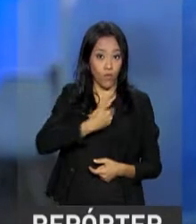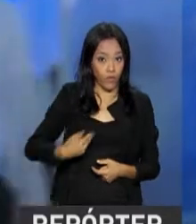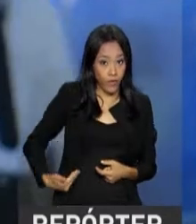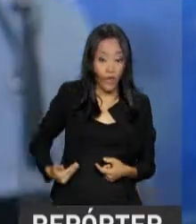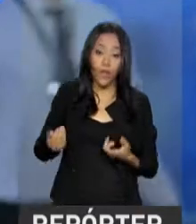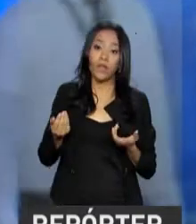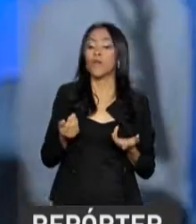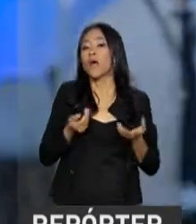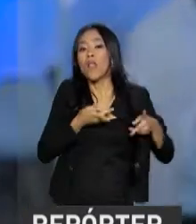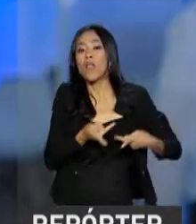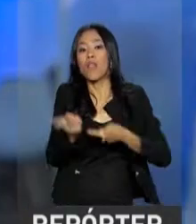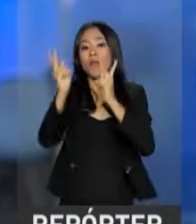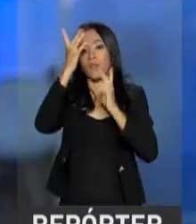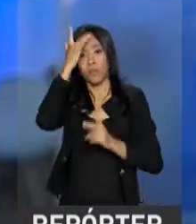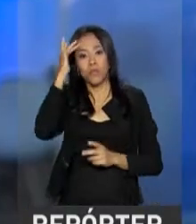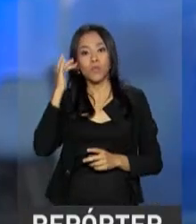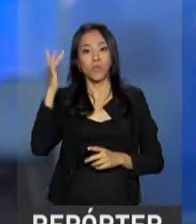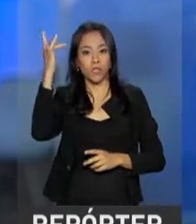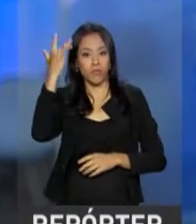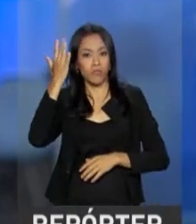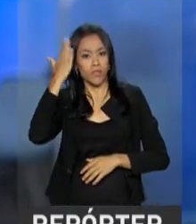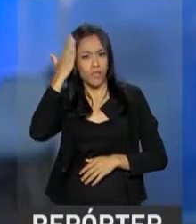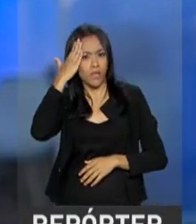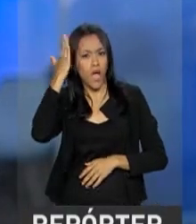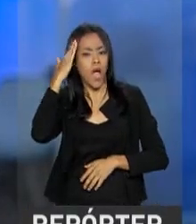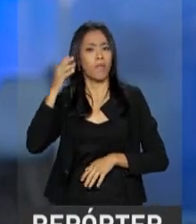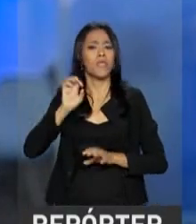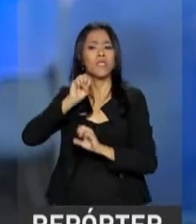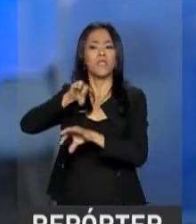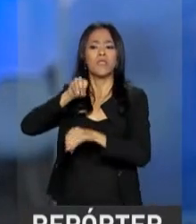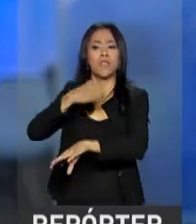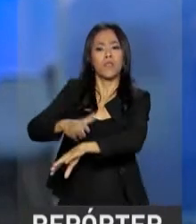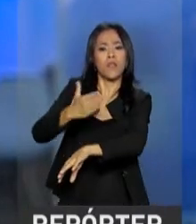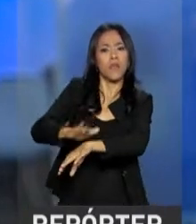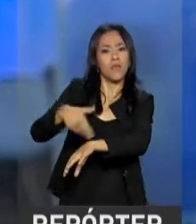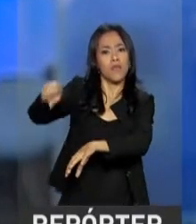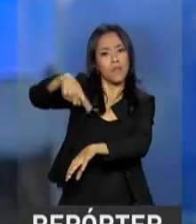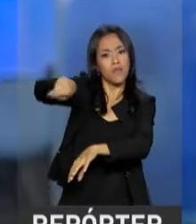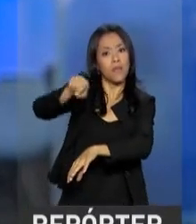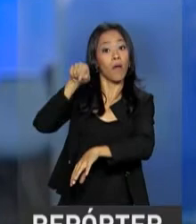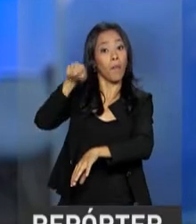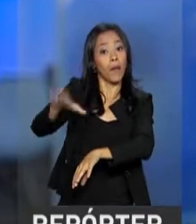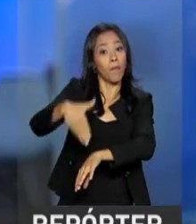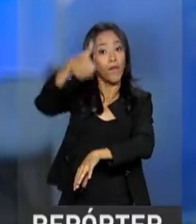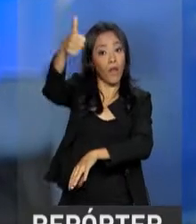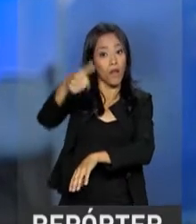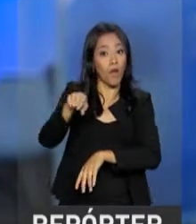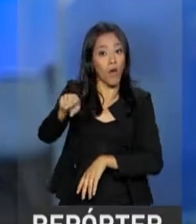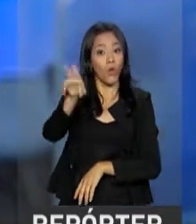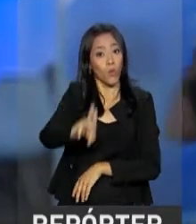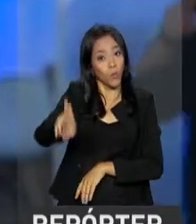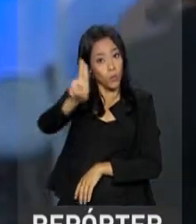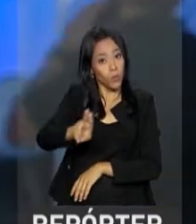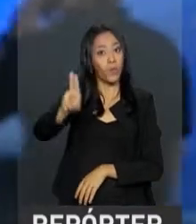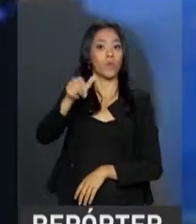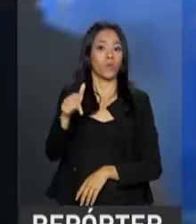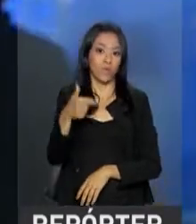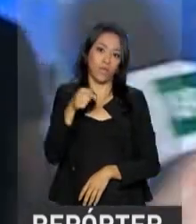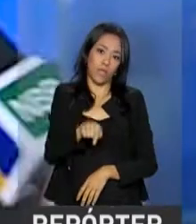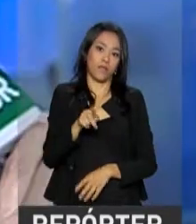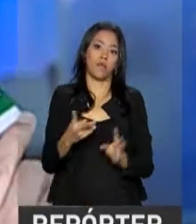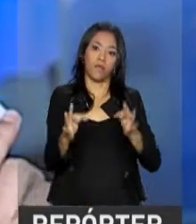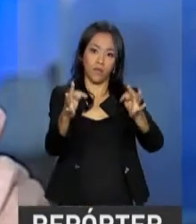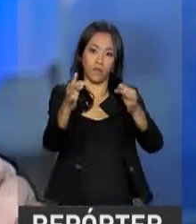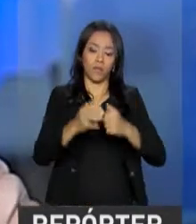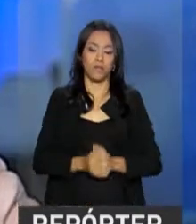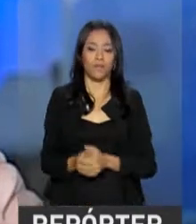leva pessoas capacitadas para fazer treinamento, capacitação para a melhor utilização dessa tecnologia.